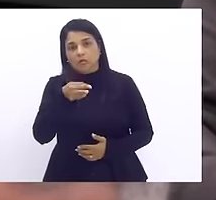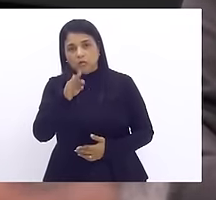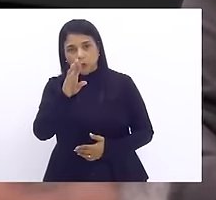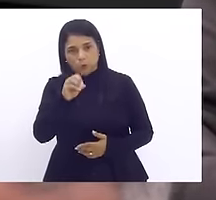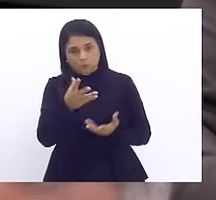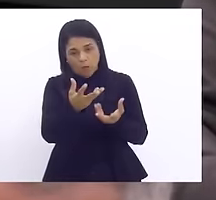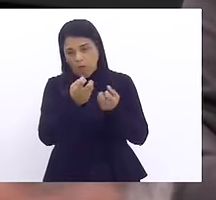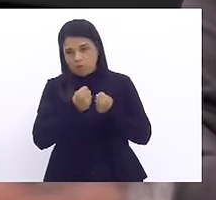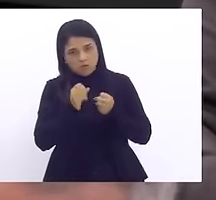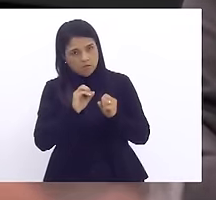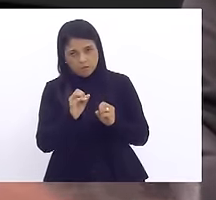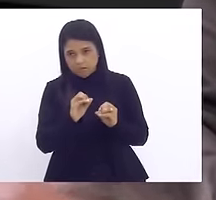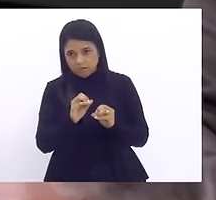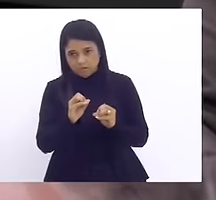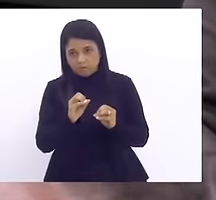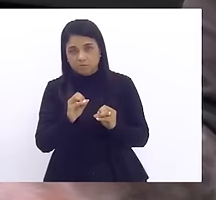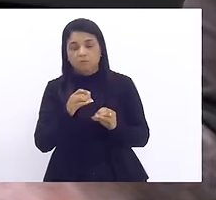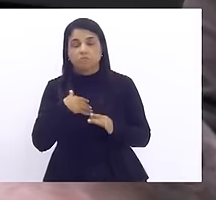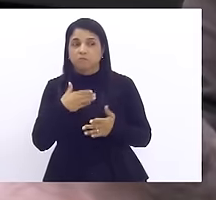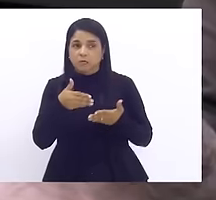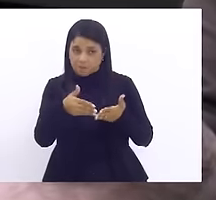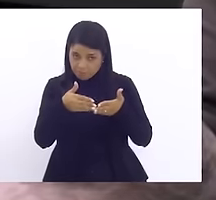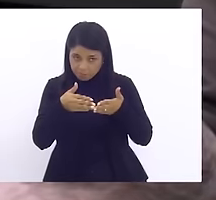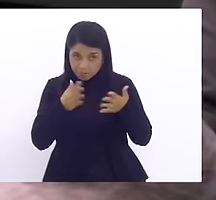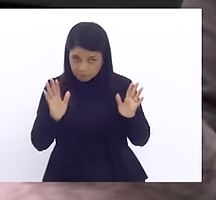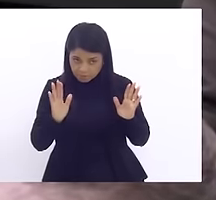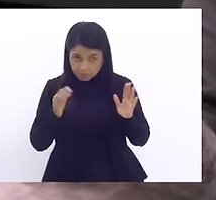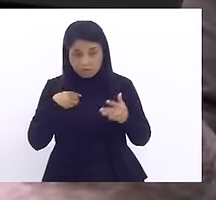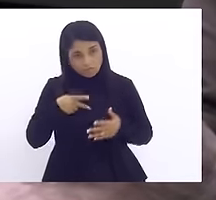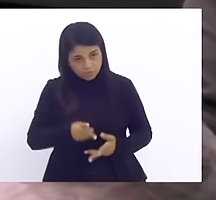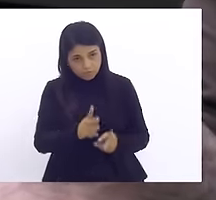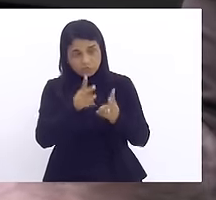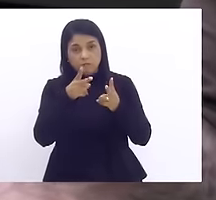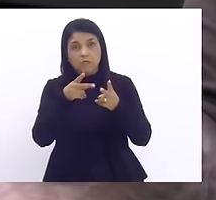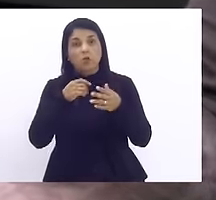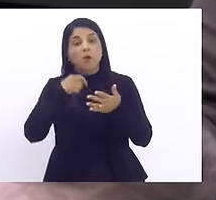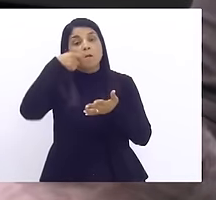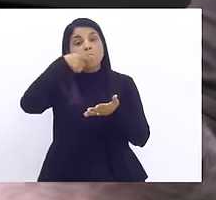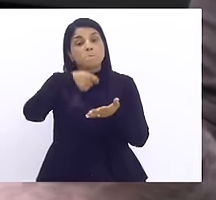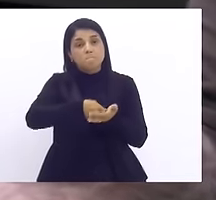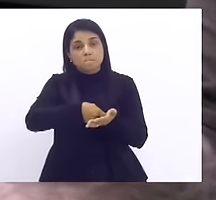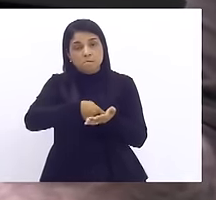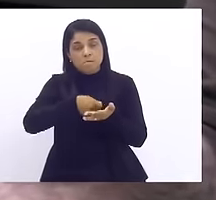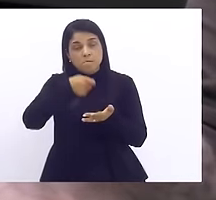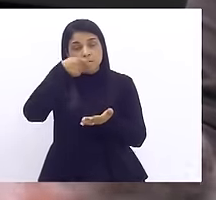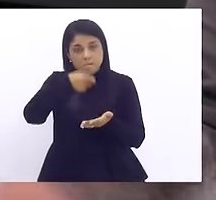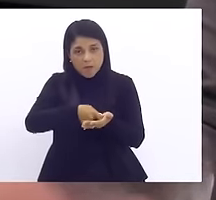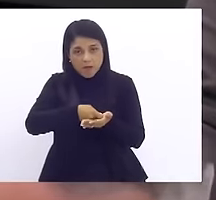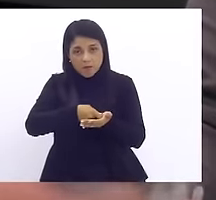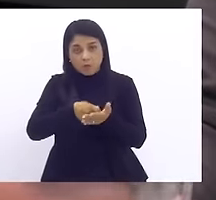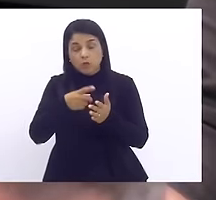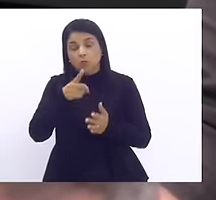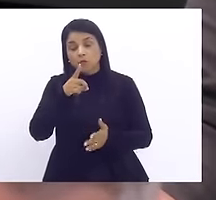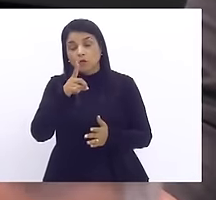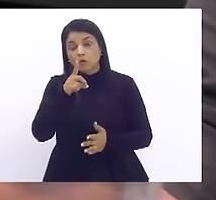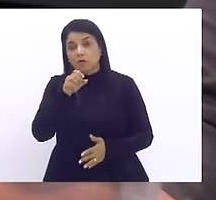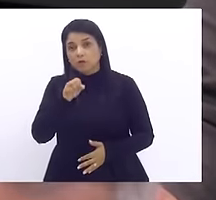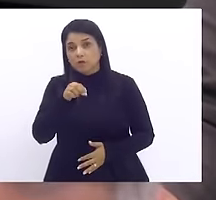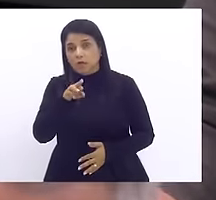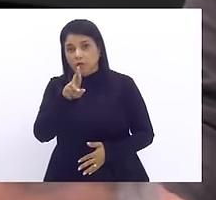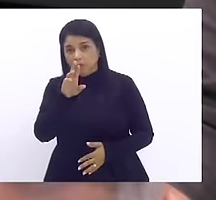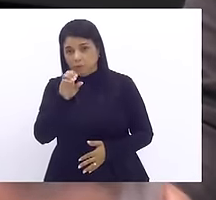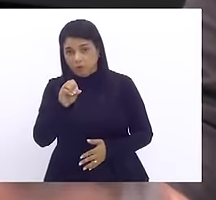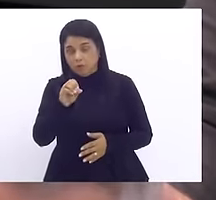como é feita me permite continuar como é feito esse pagamento o débito recebe por força da